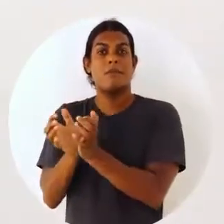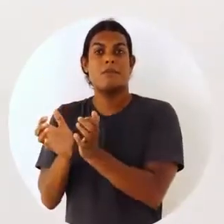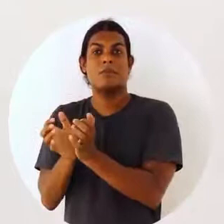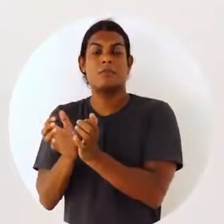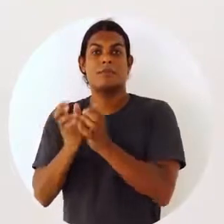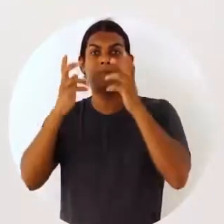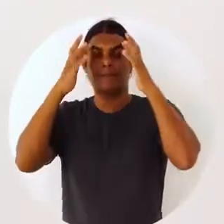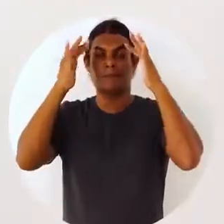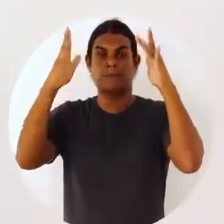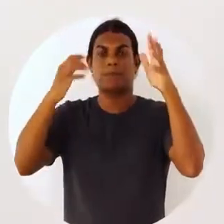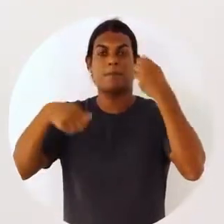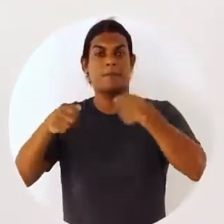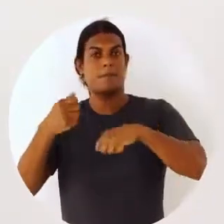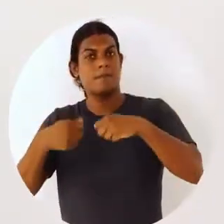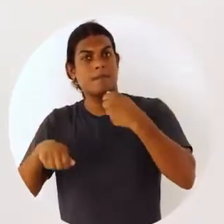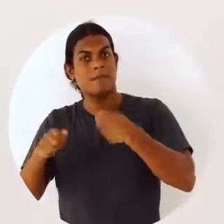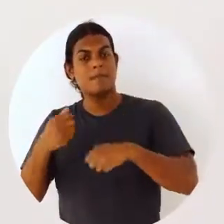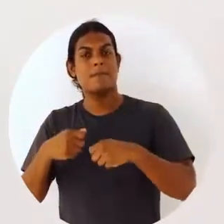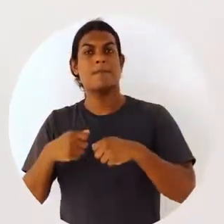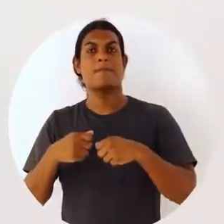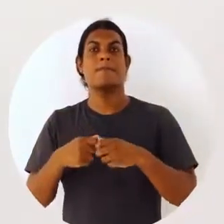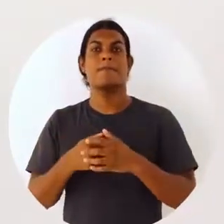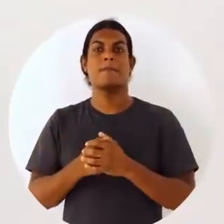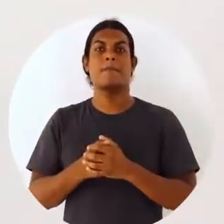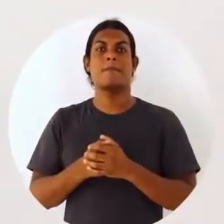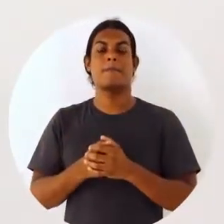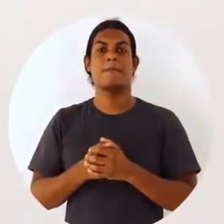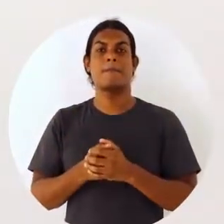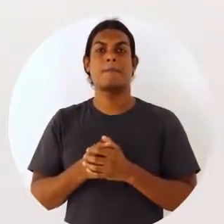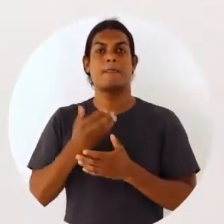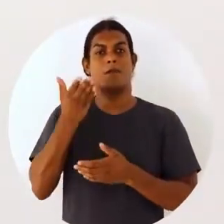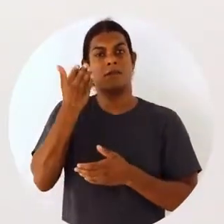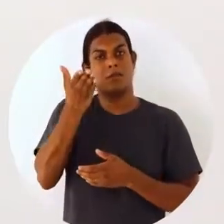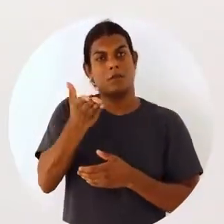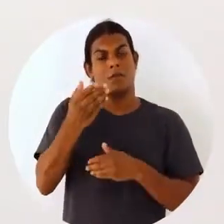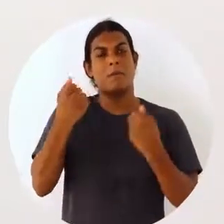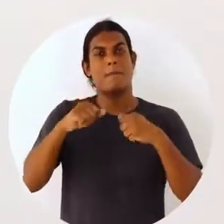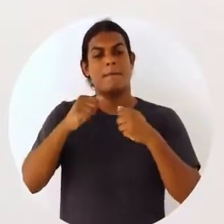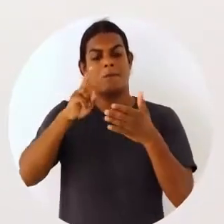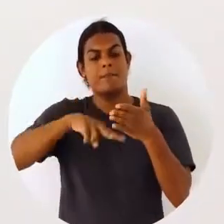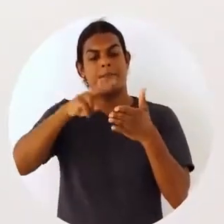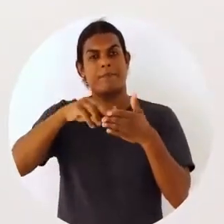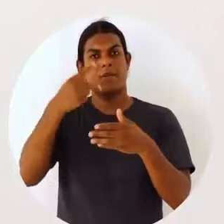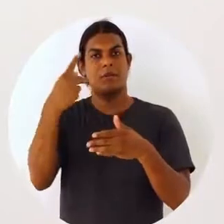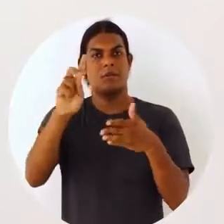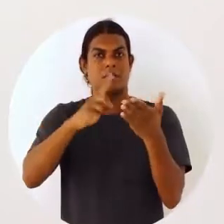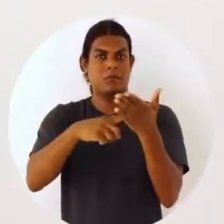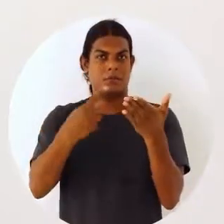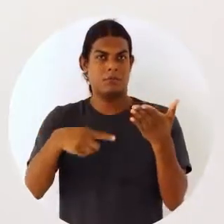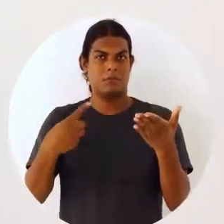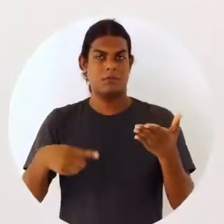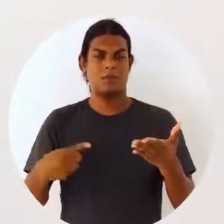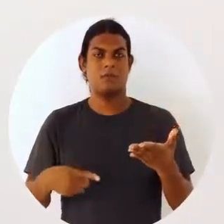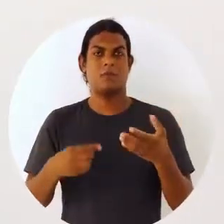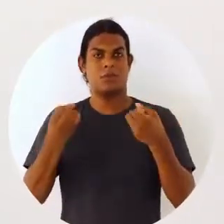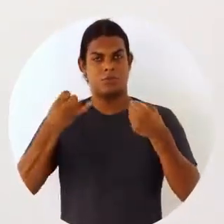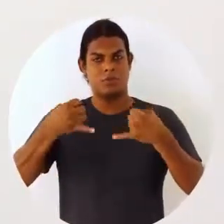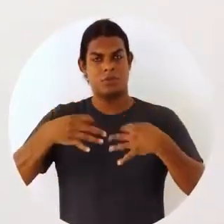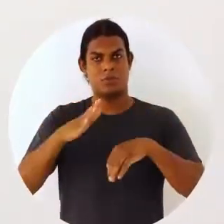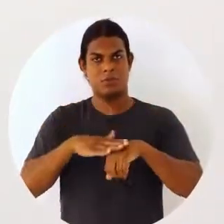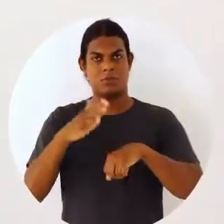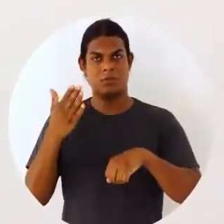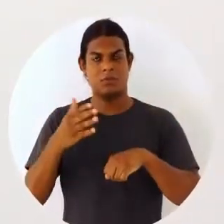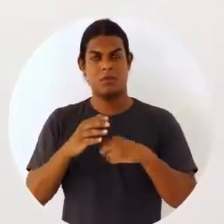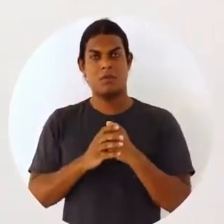publicados. Isso no seu livro, que vocês podem observar no caderno de estudo, está lá posto. A